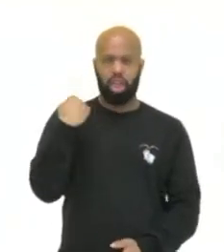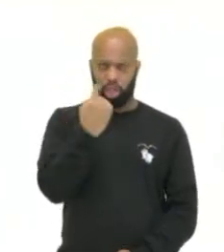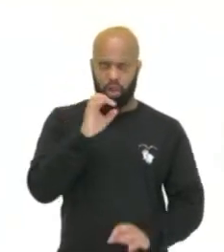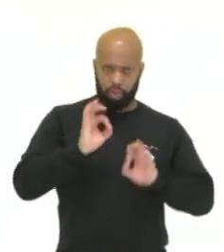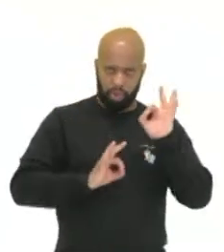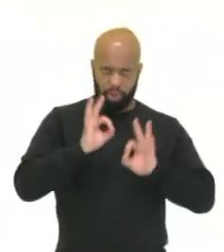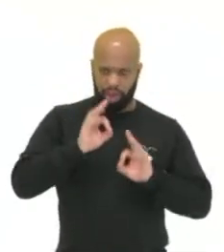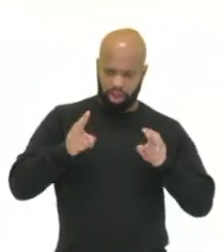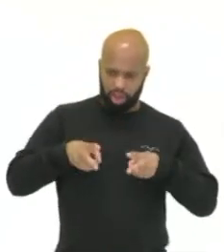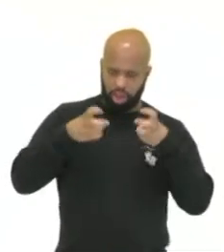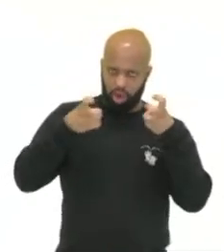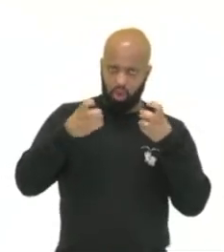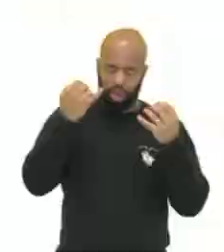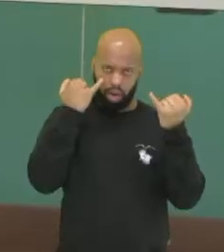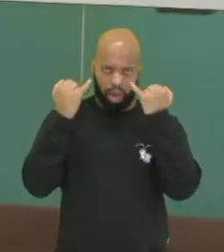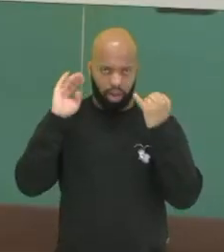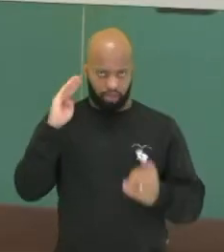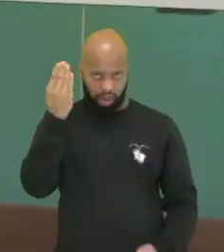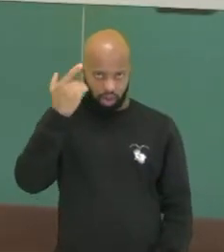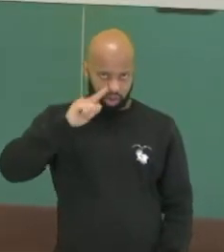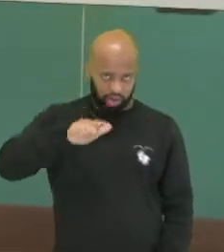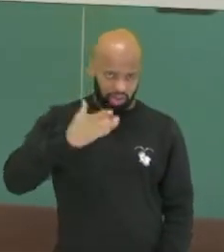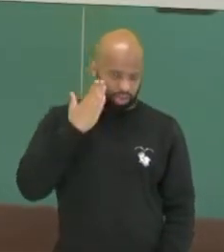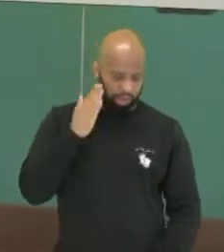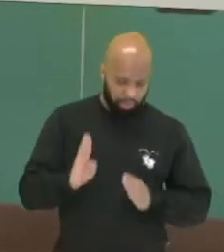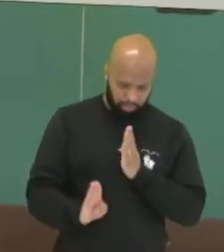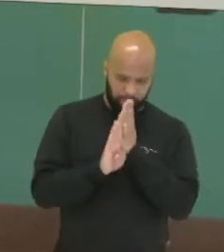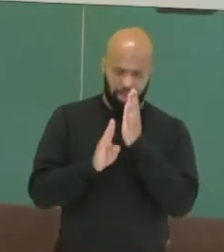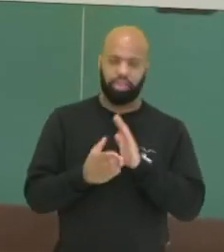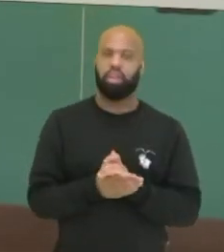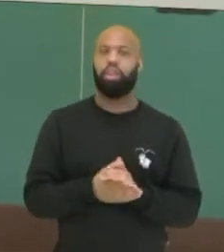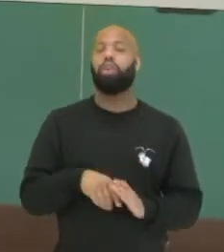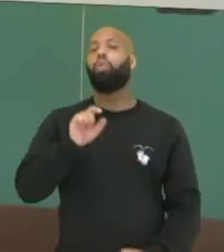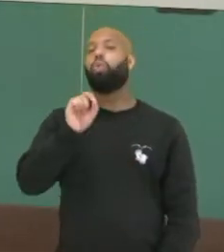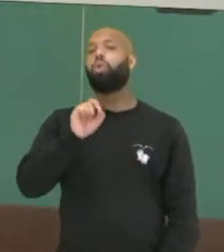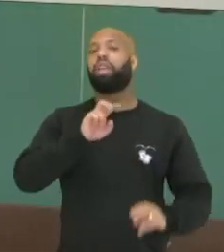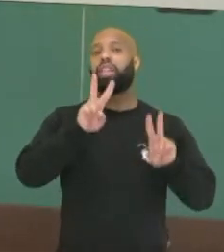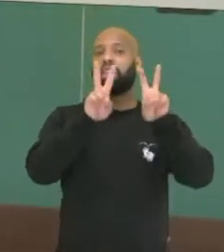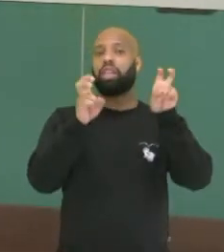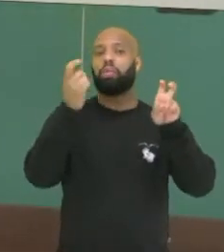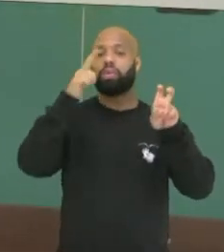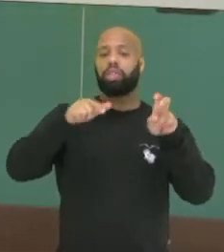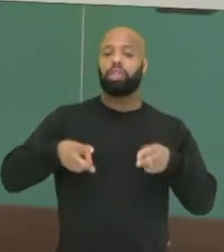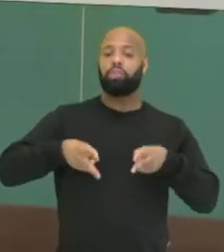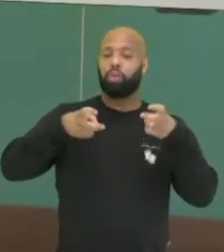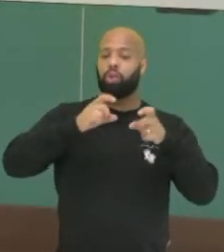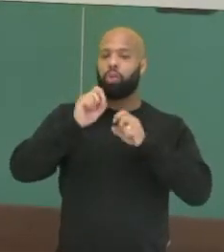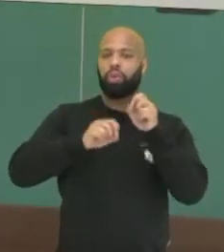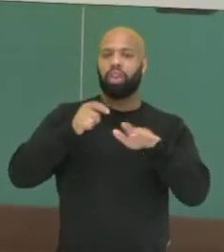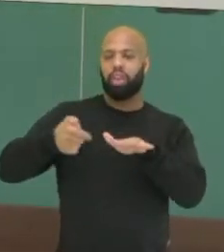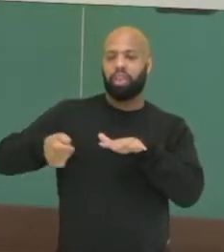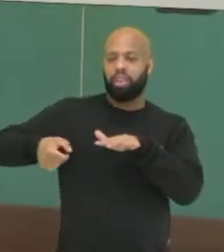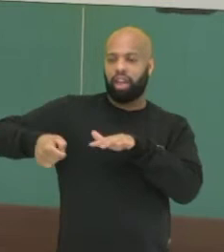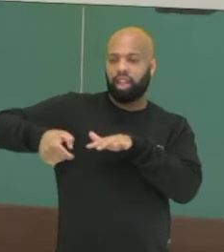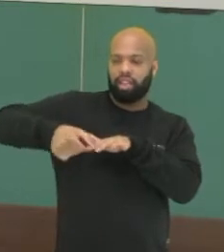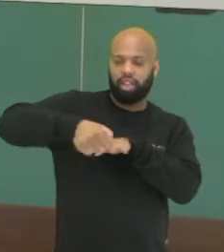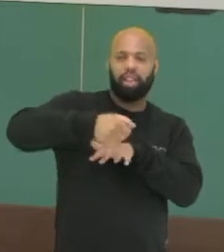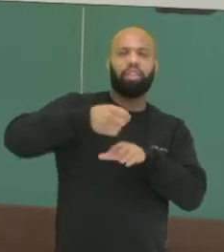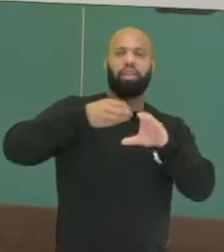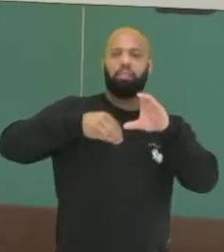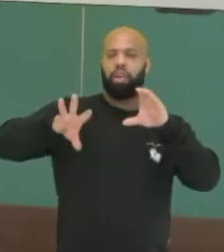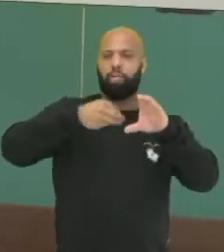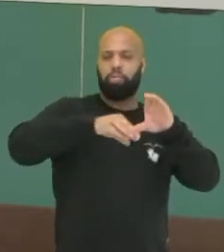para reconhecer notícias falsas? Então, nós temos aqui um indicativo da temática, que é notícias falsas que são